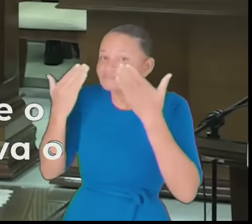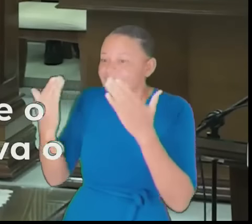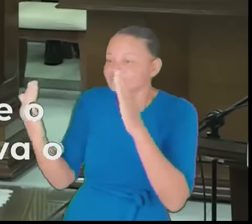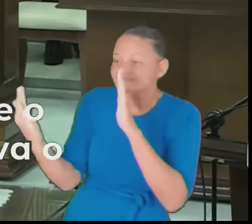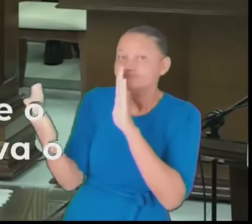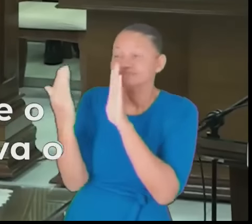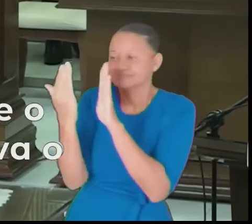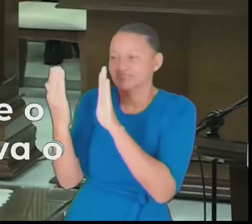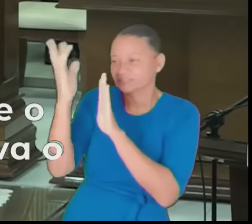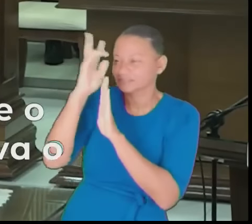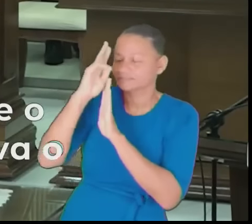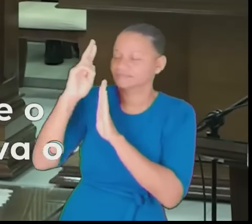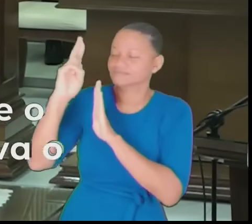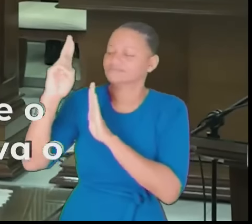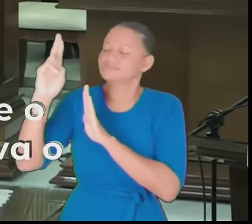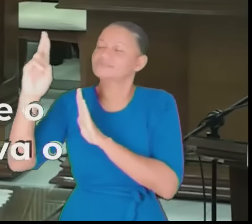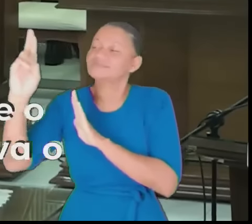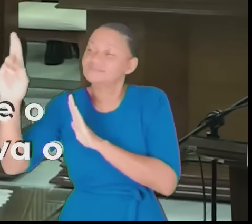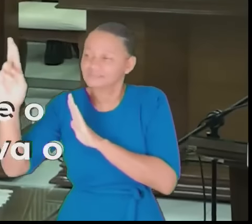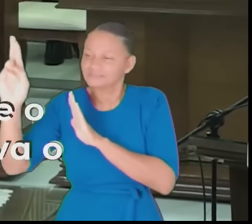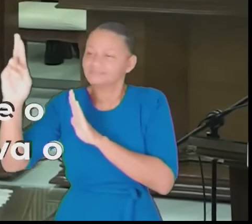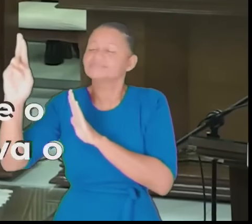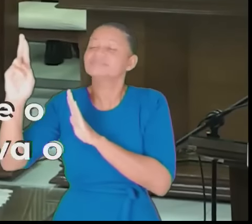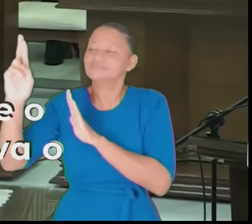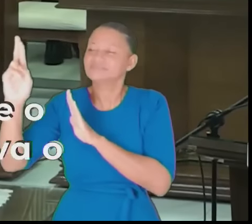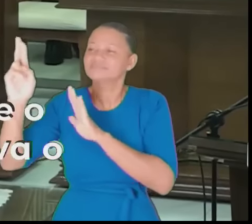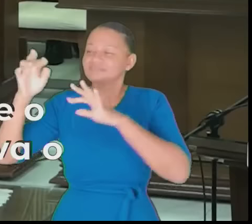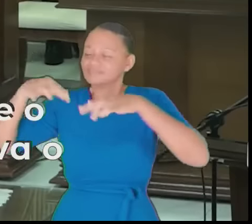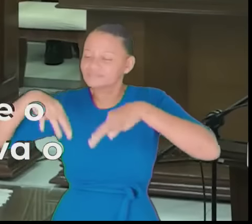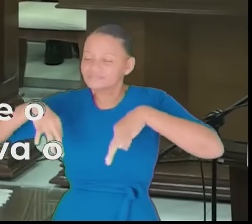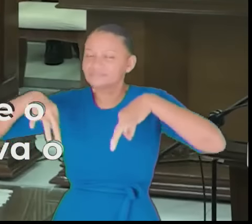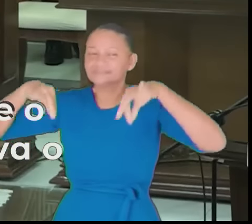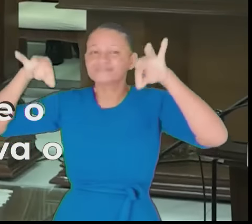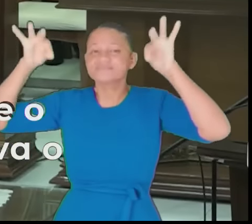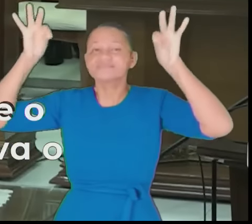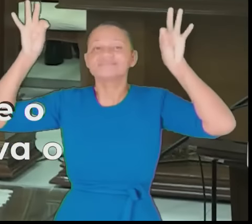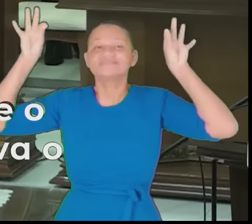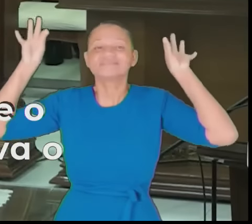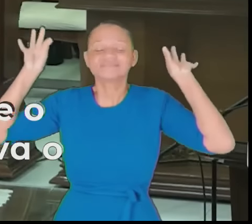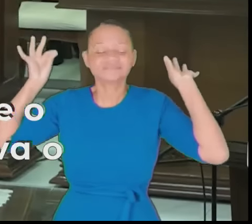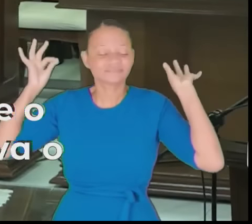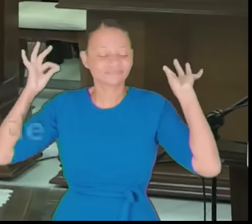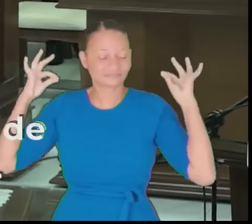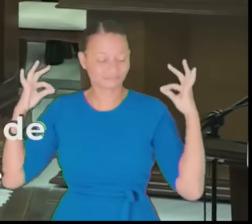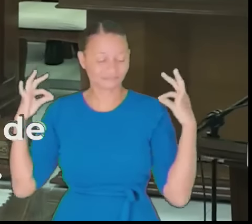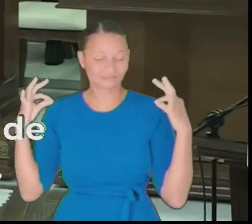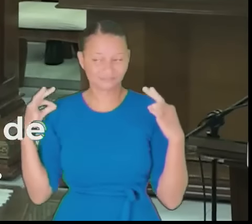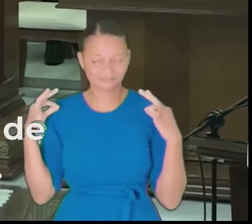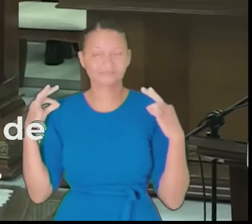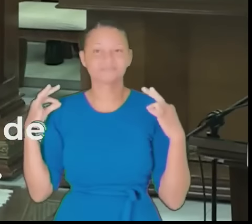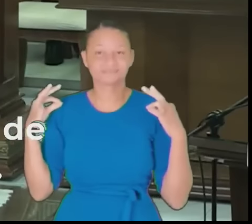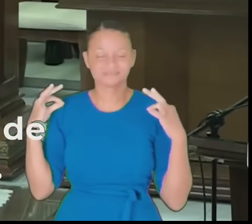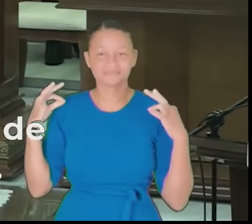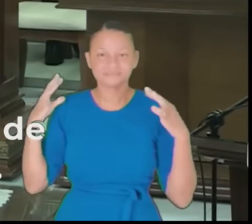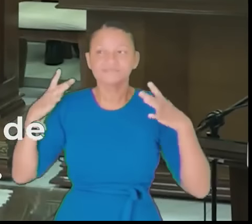ele, tirava o véu até que saía. E